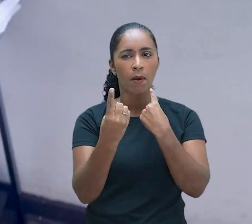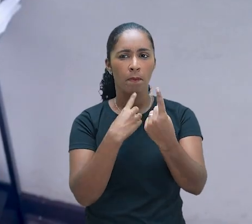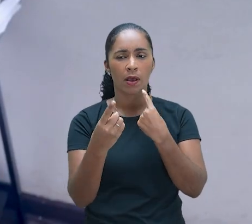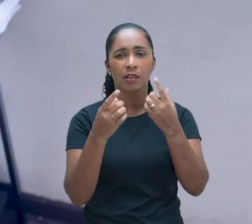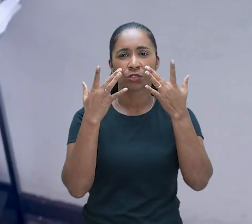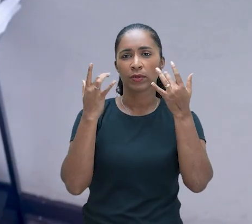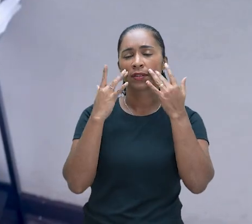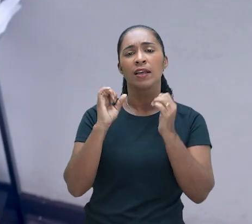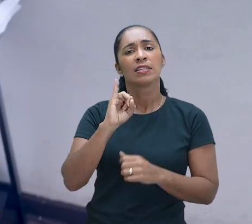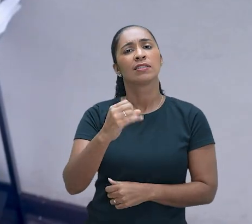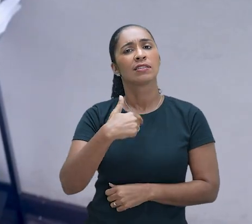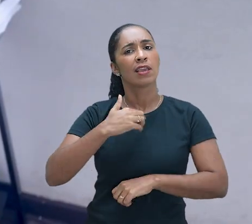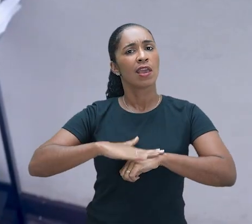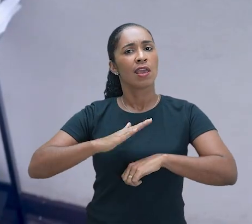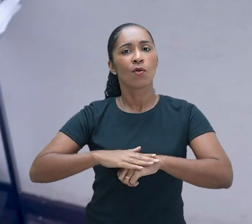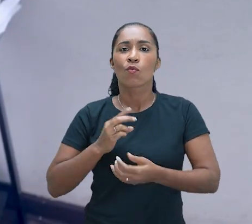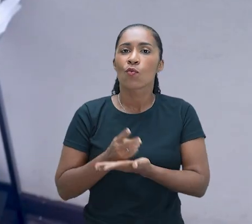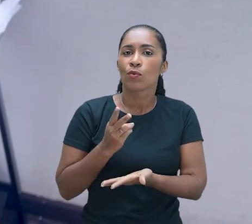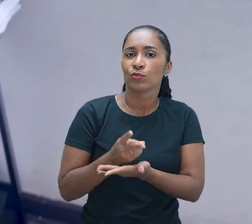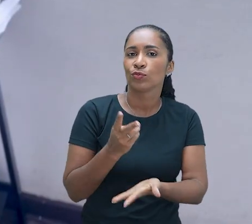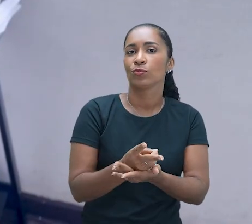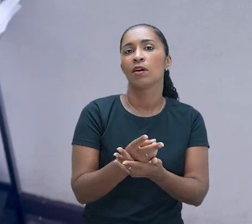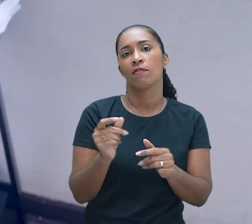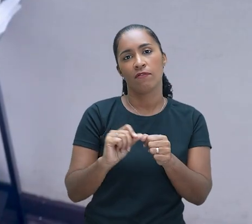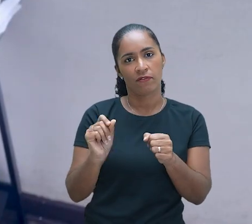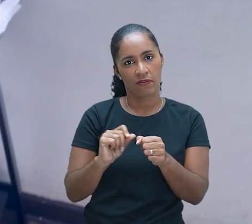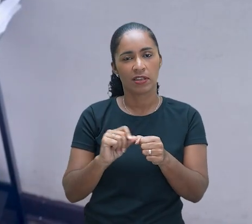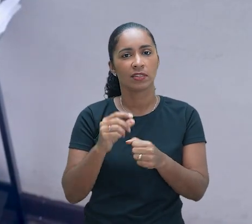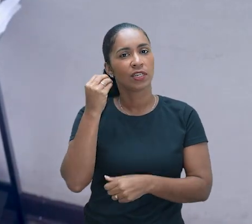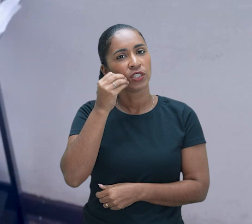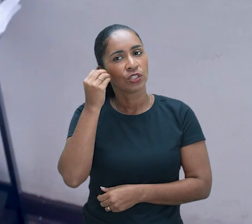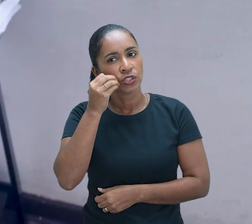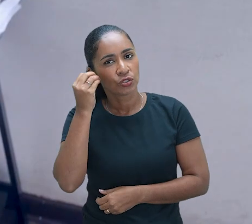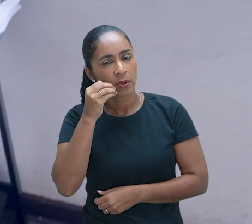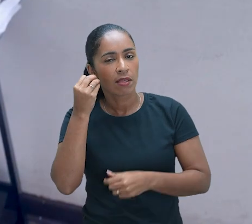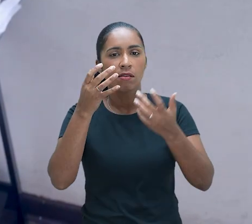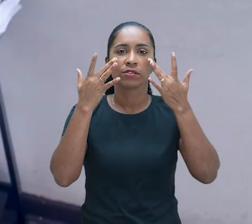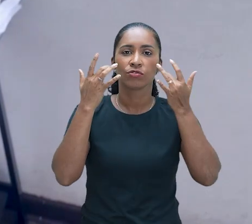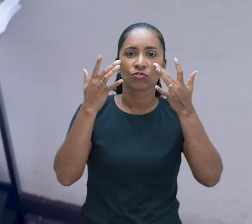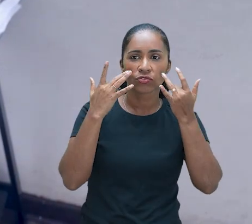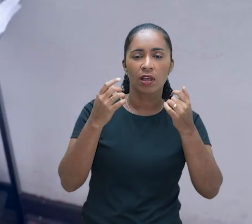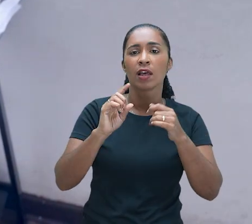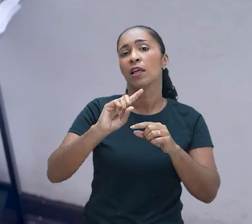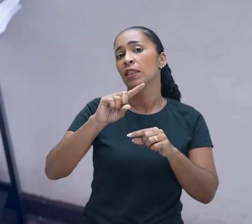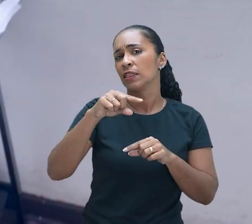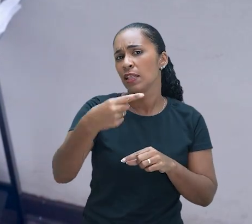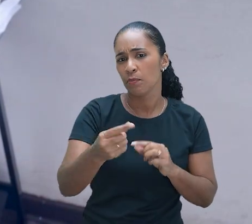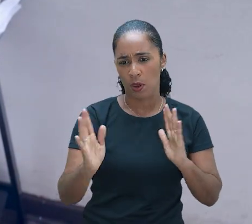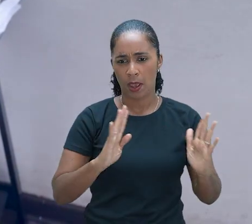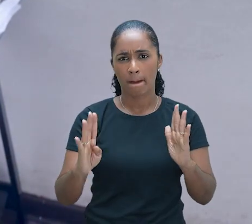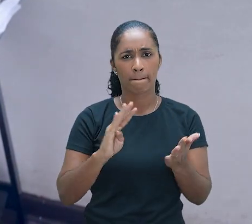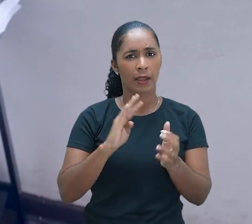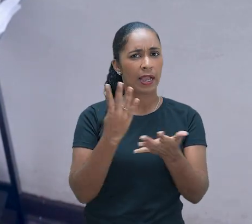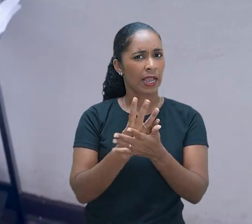depois do espetáculo, se eu achava que eu continuaria fazendo também essas experiências fílmicas, teatrais, depois que